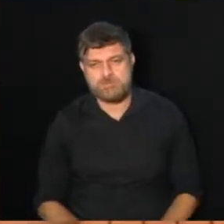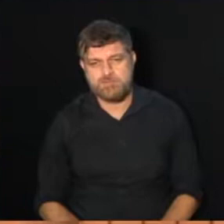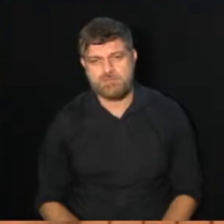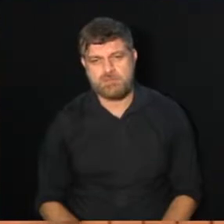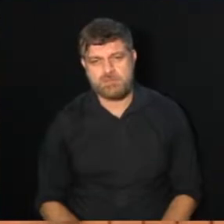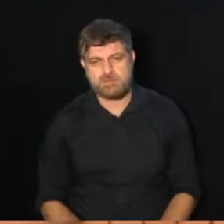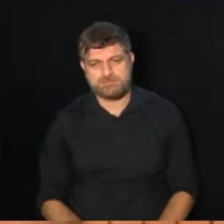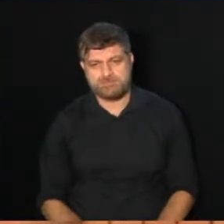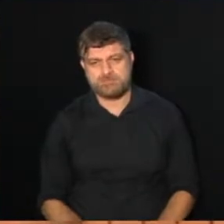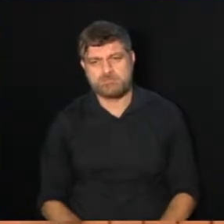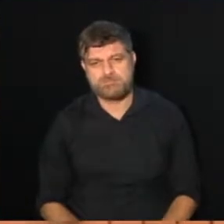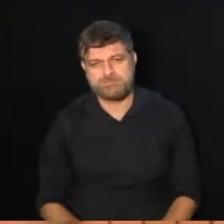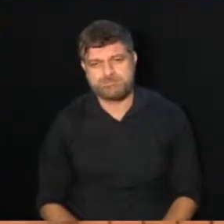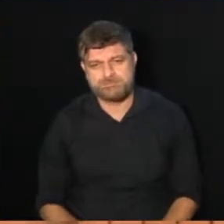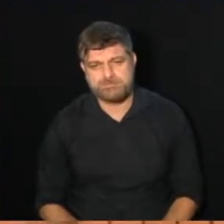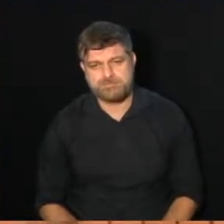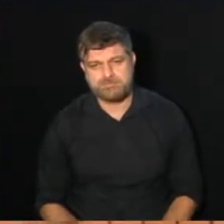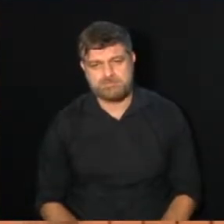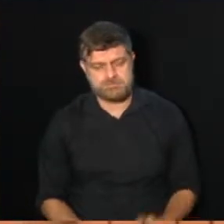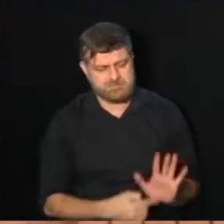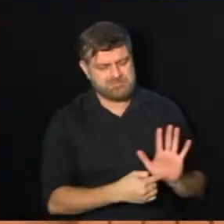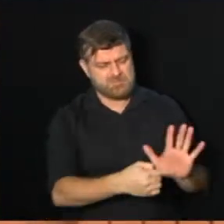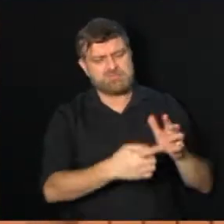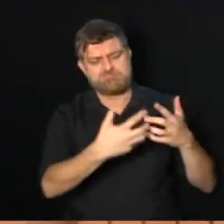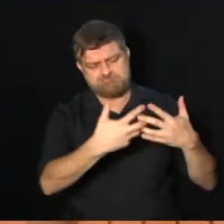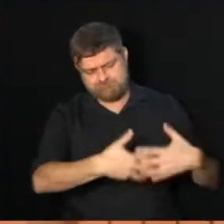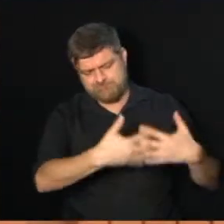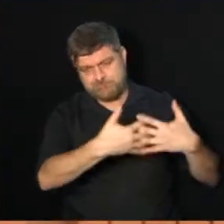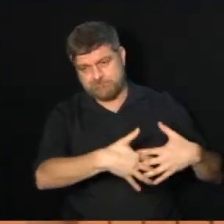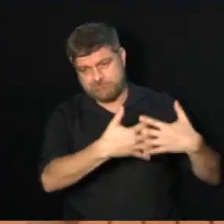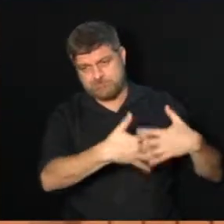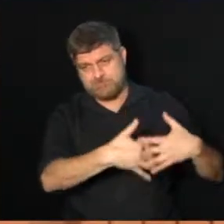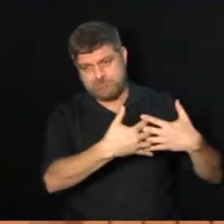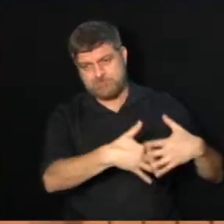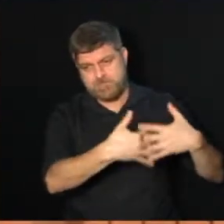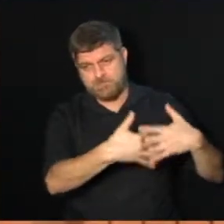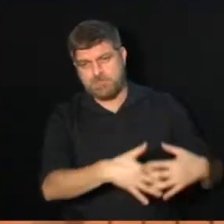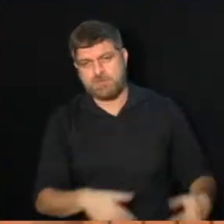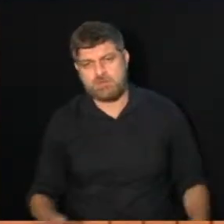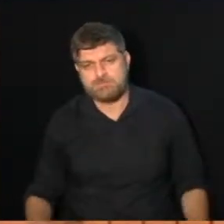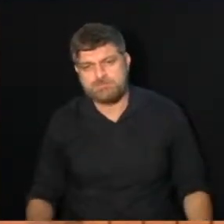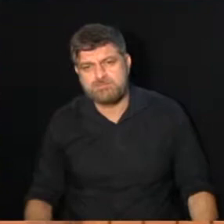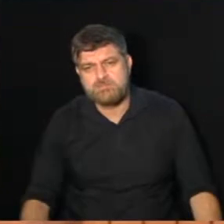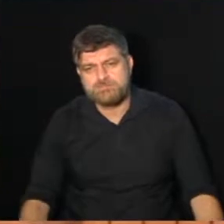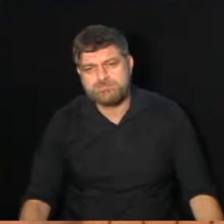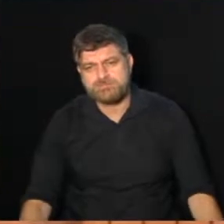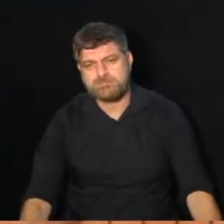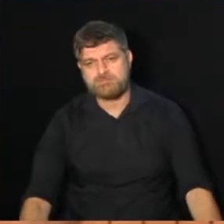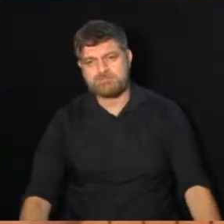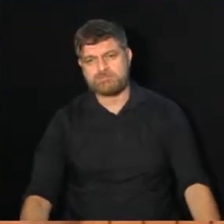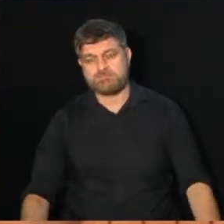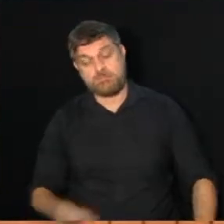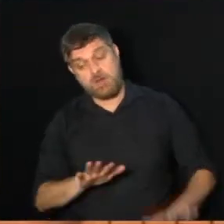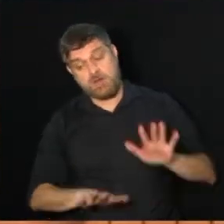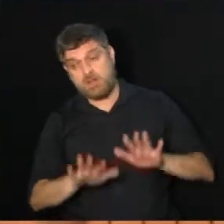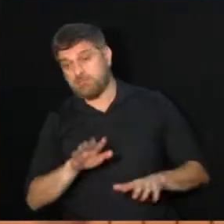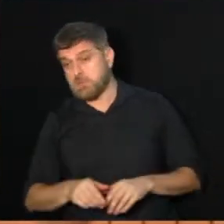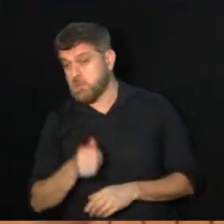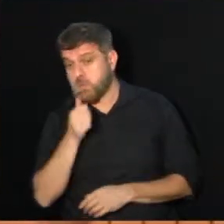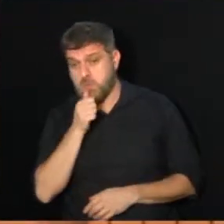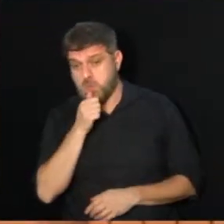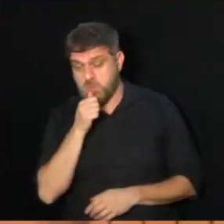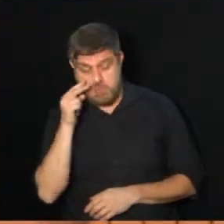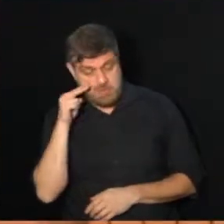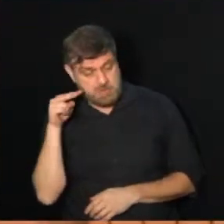o meio social, ele tem se mostrado muito efetivo, muito eficaz. Talvez a gente não tenha visto ainda